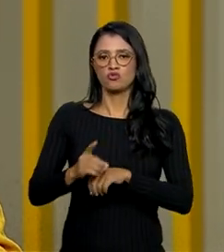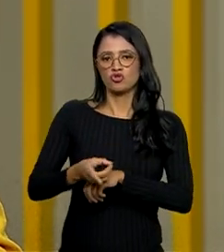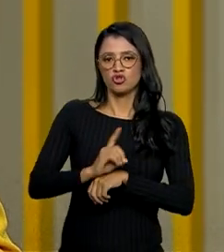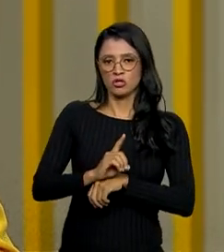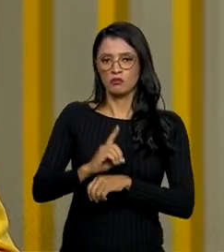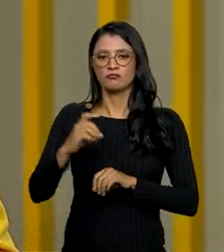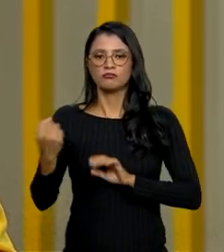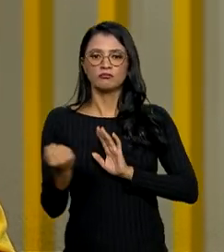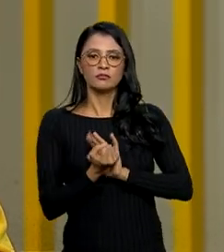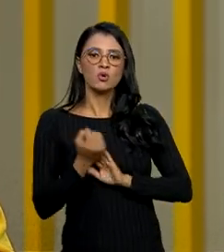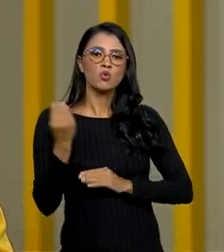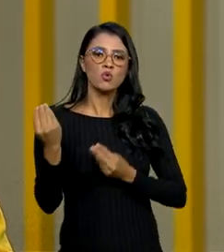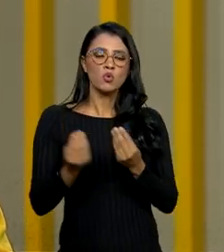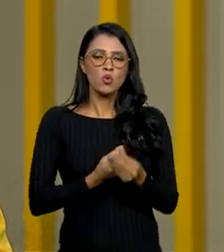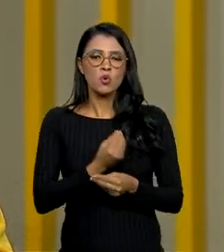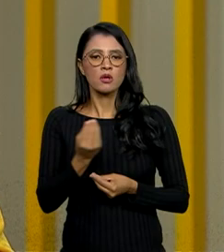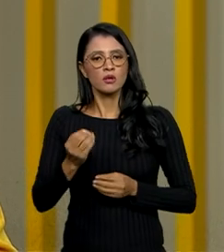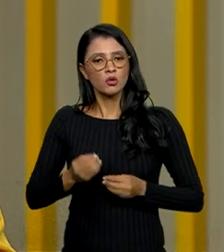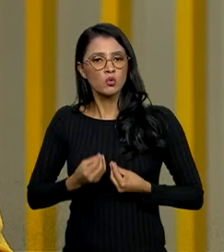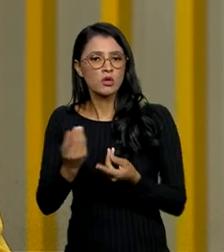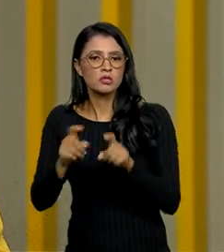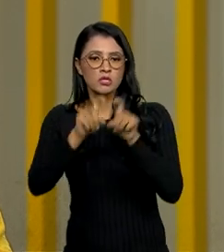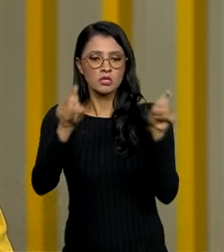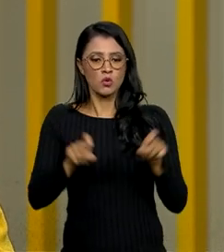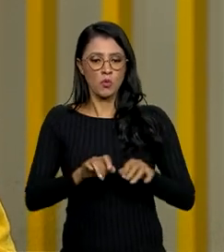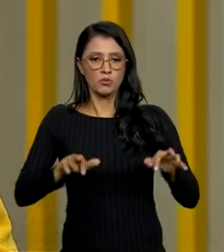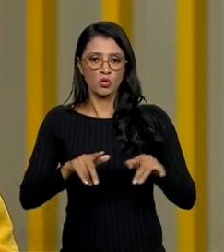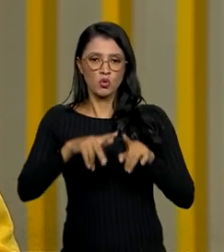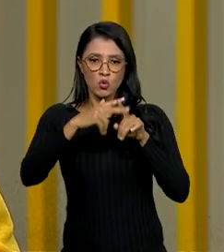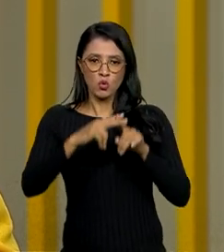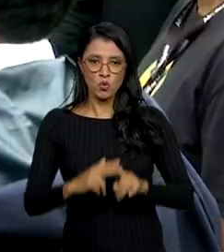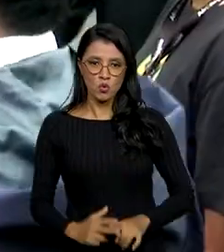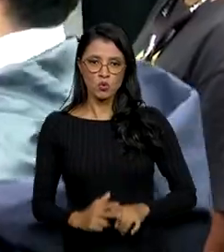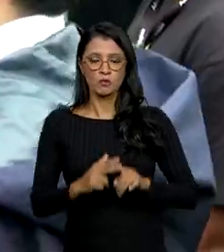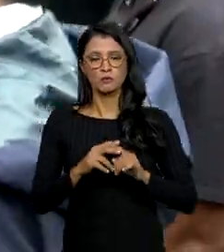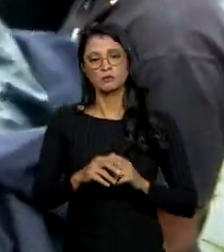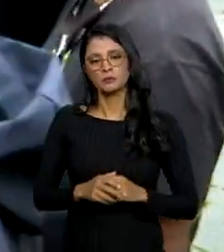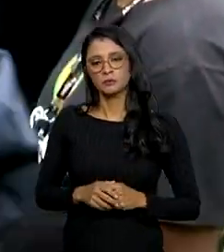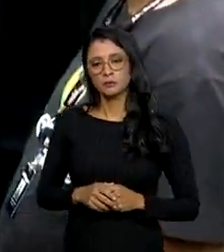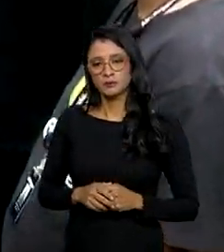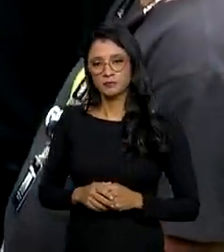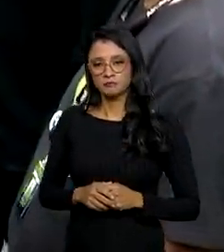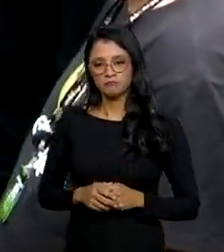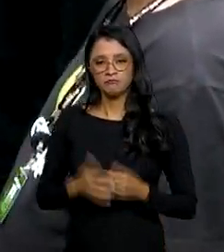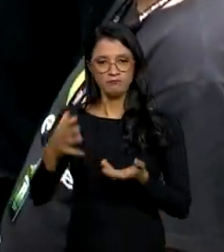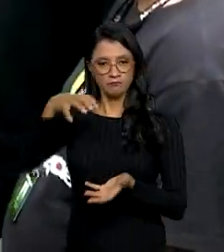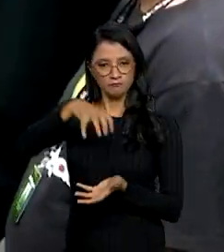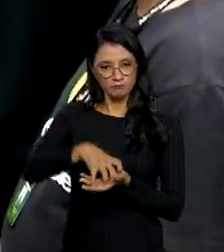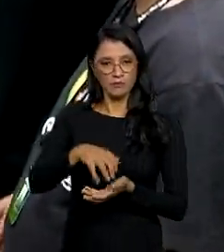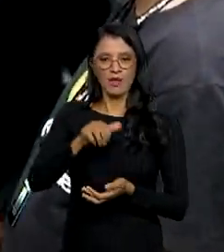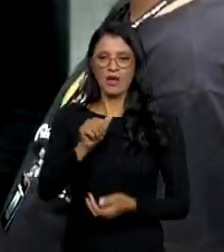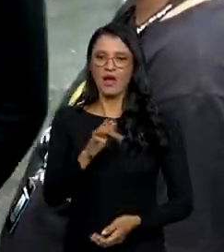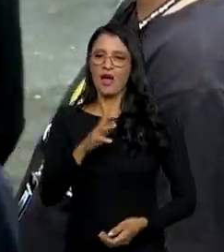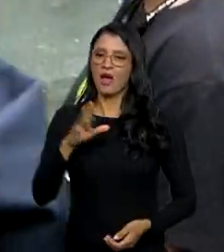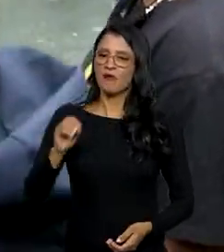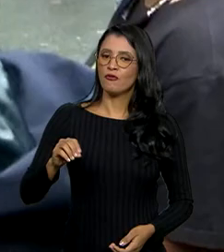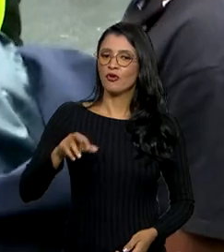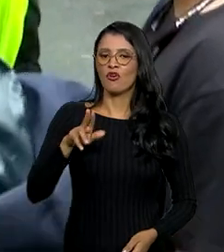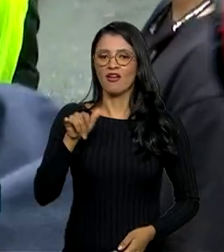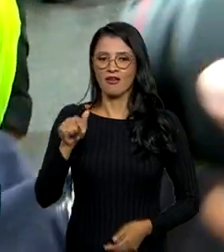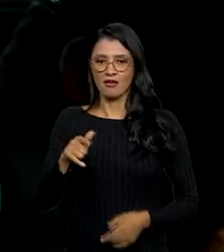foi marcada pela doação de computadores recondicionados. Na sede do Afro-Reggae, o ministro